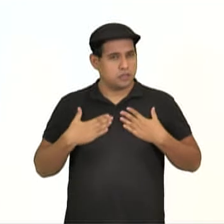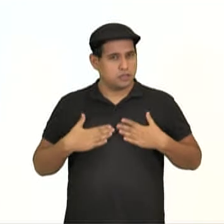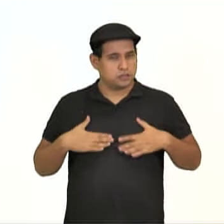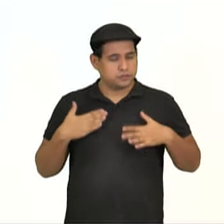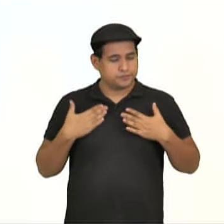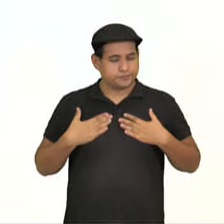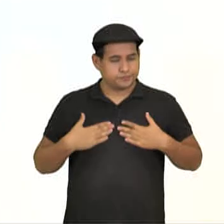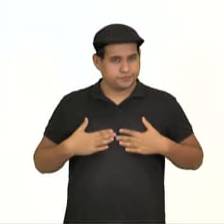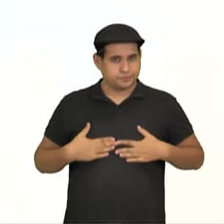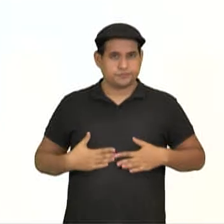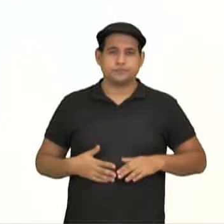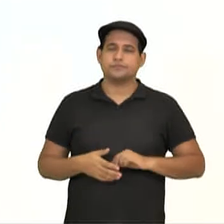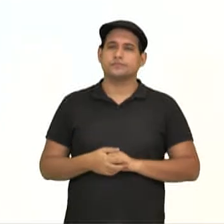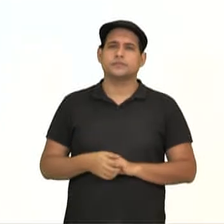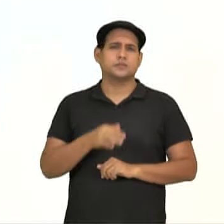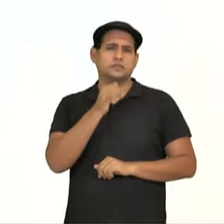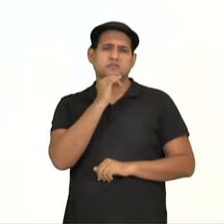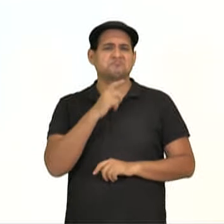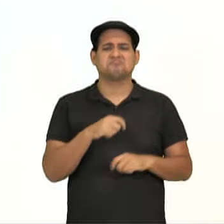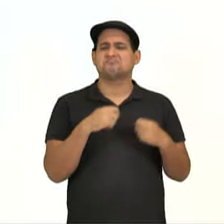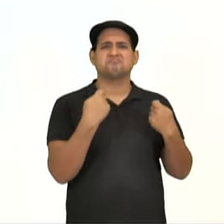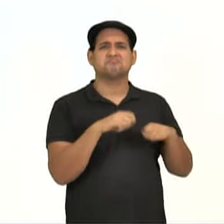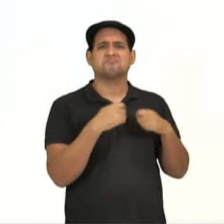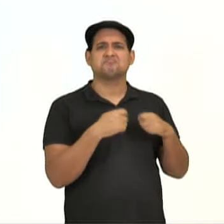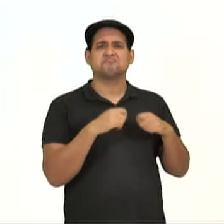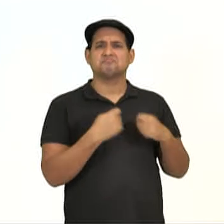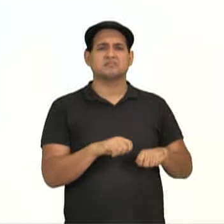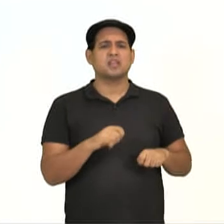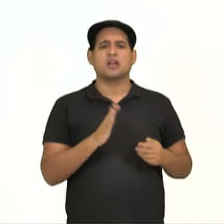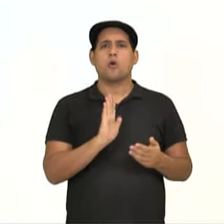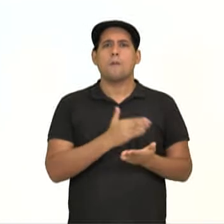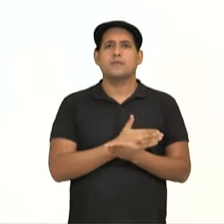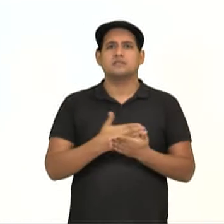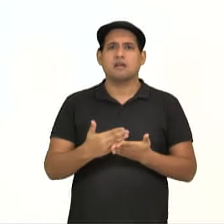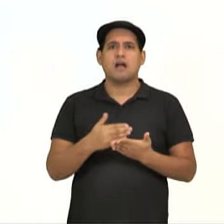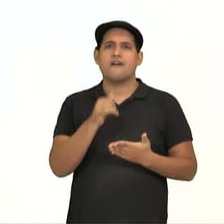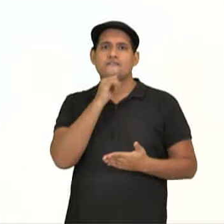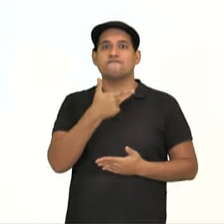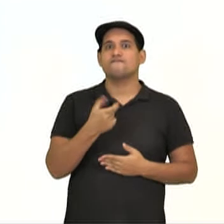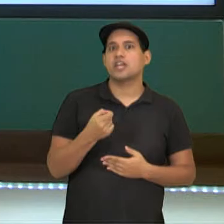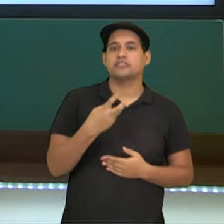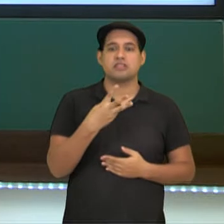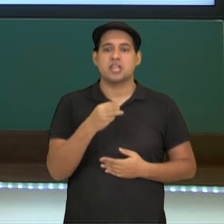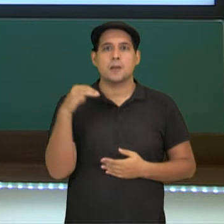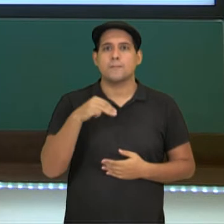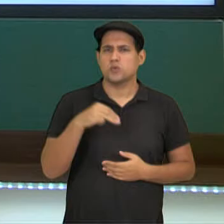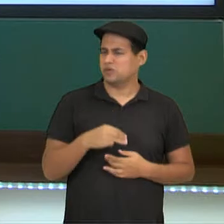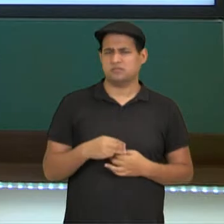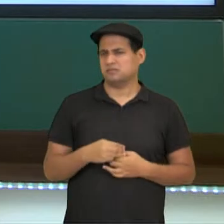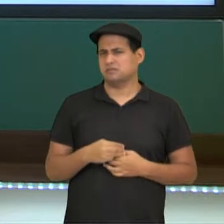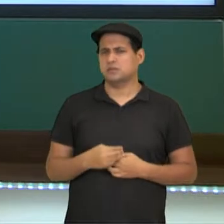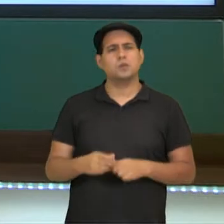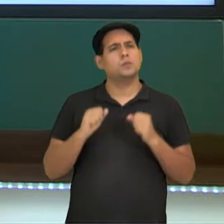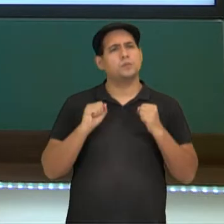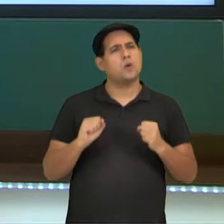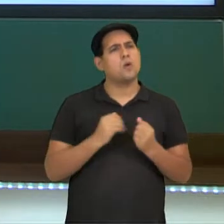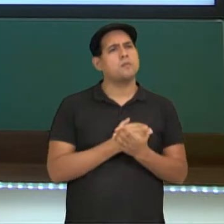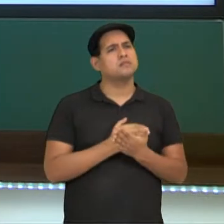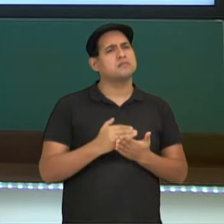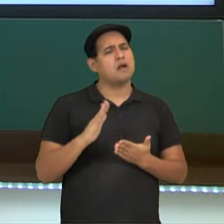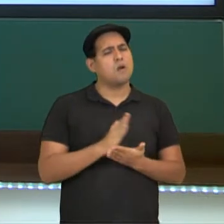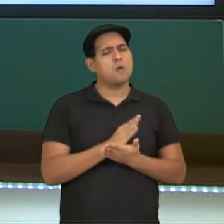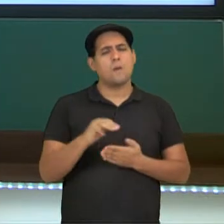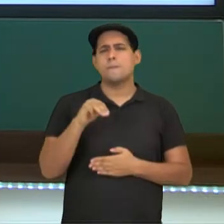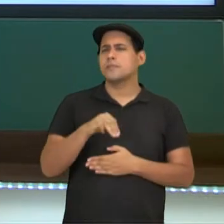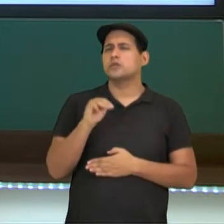curtos ao longo do dia. Então, você não precisa começar já com 20, 30 minutos. Vocês podem introduzir alguns